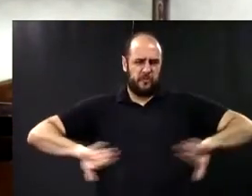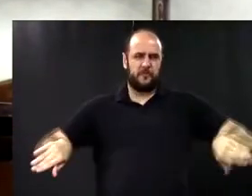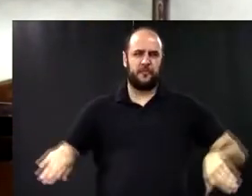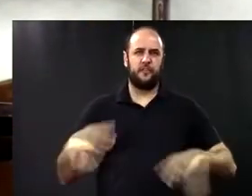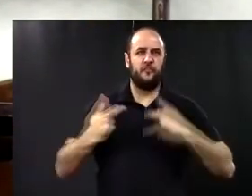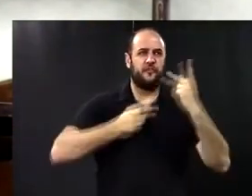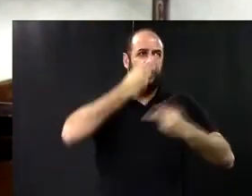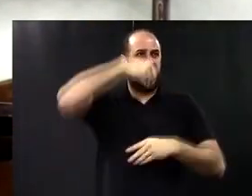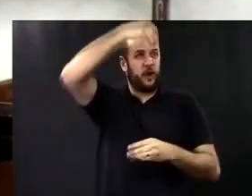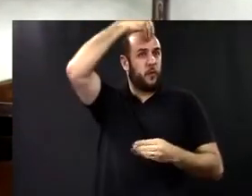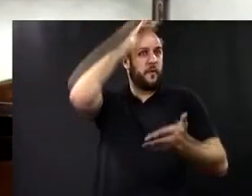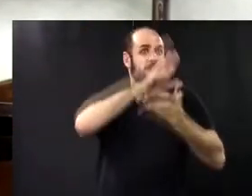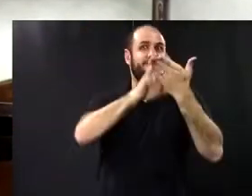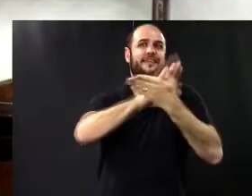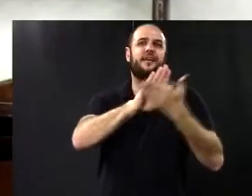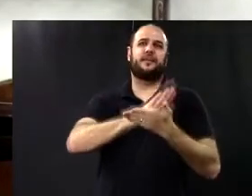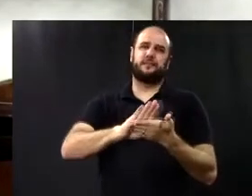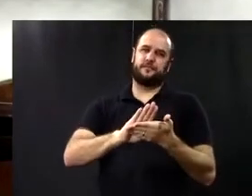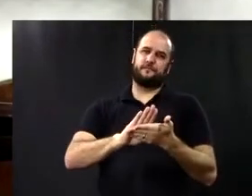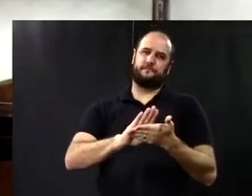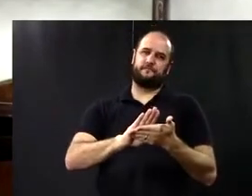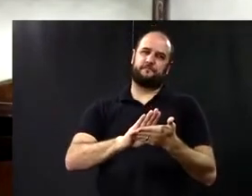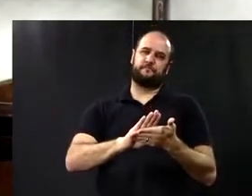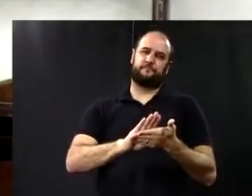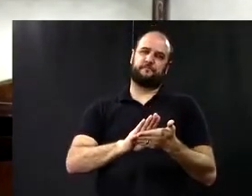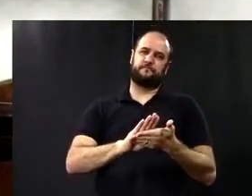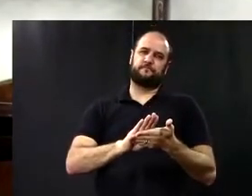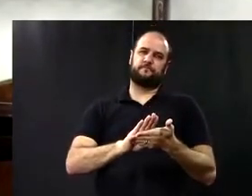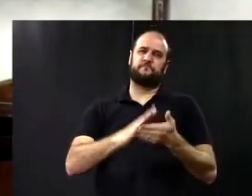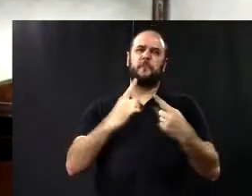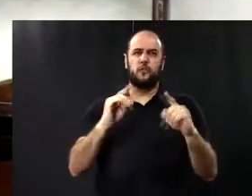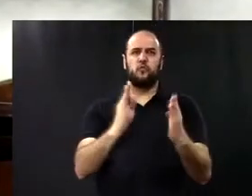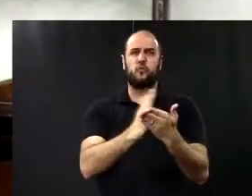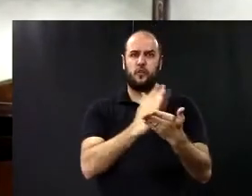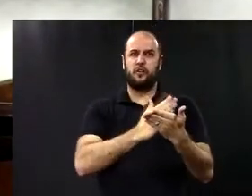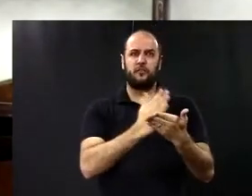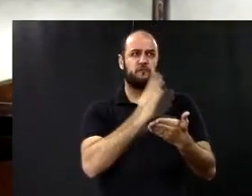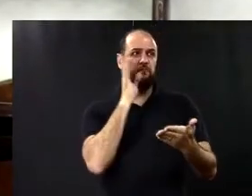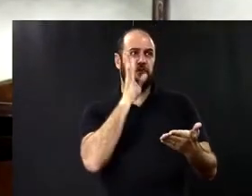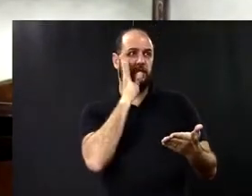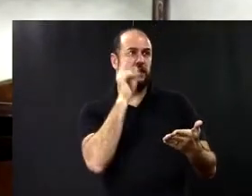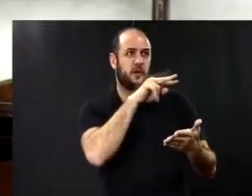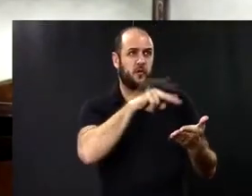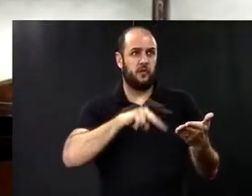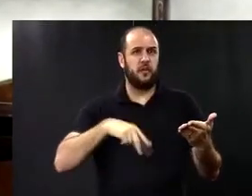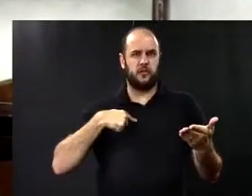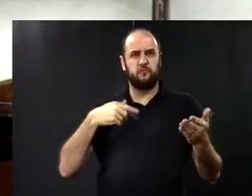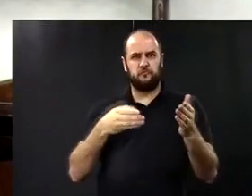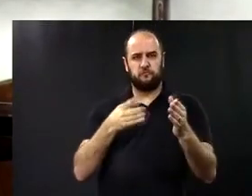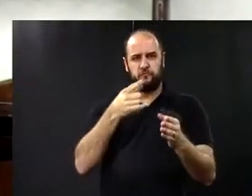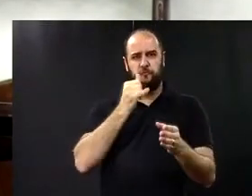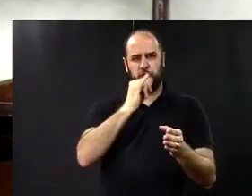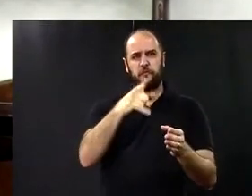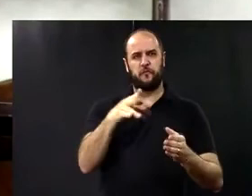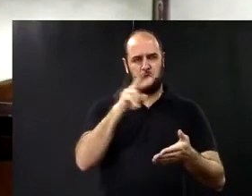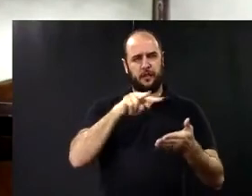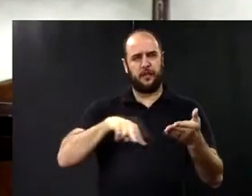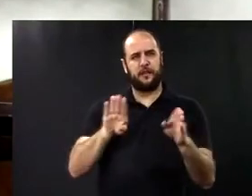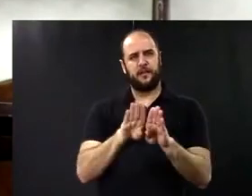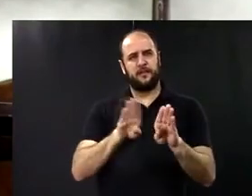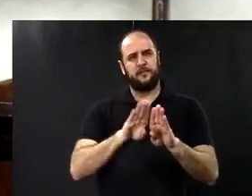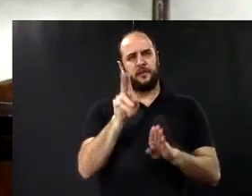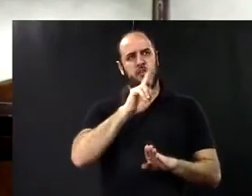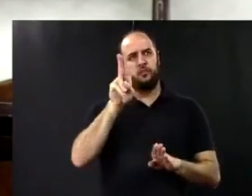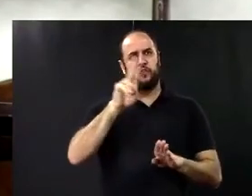são culpadas, mas vítimas. Tem um livro muito interessante, e aconselho você a ler,